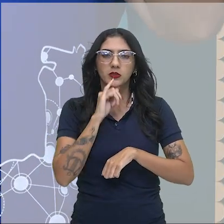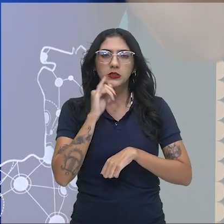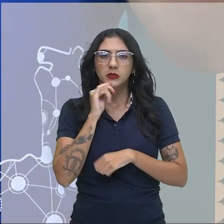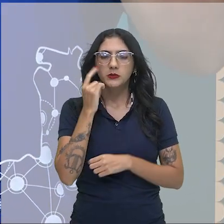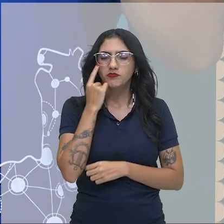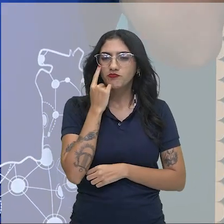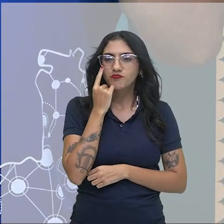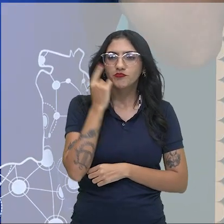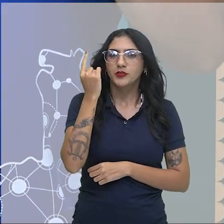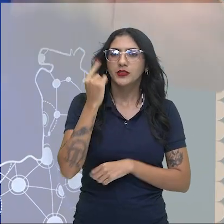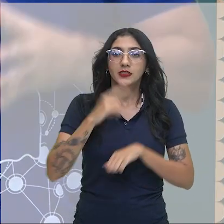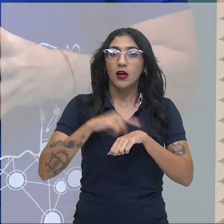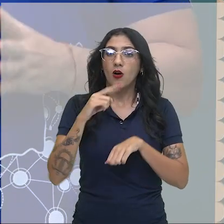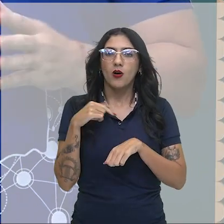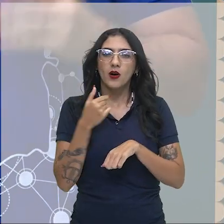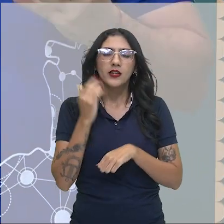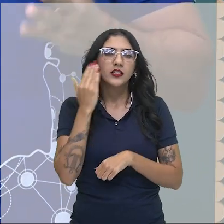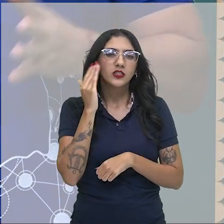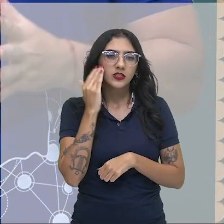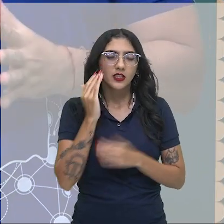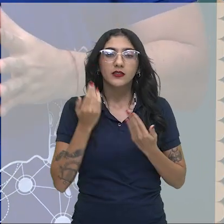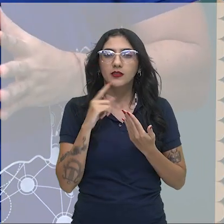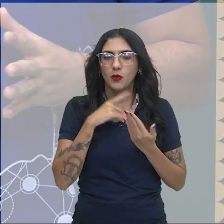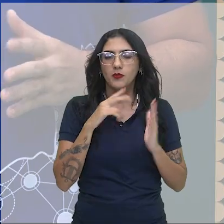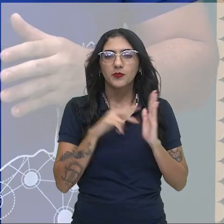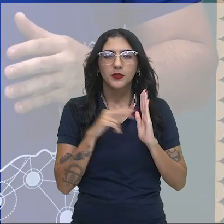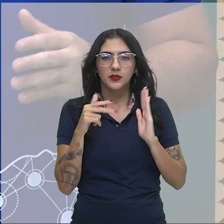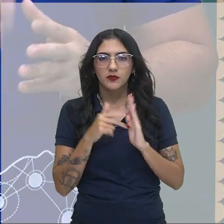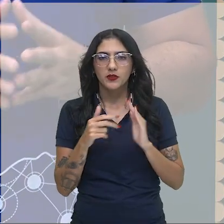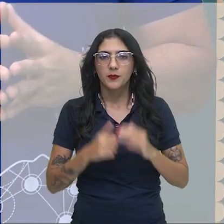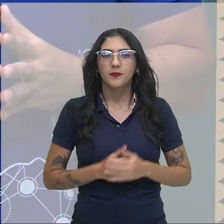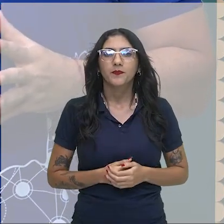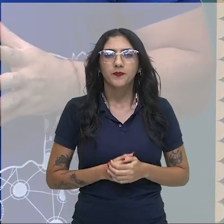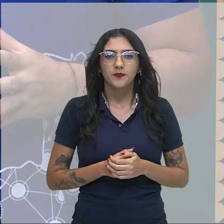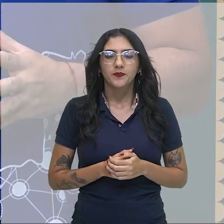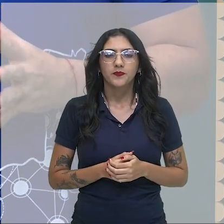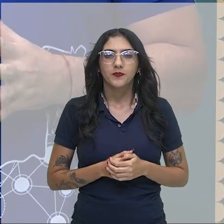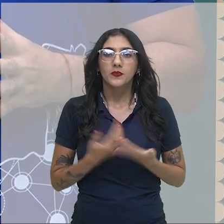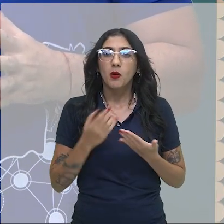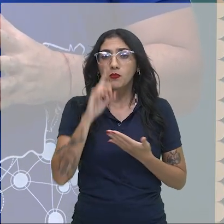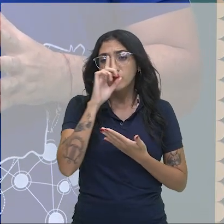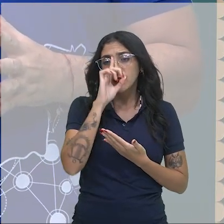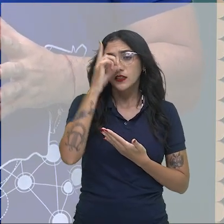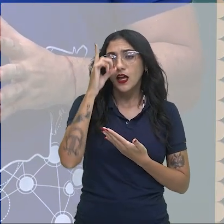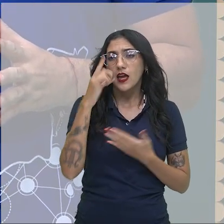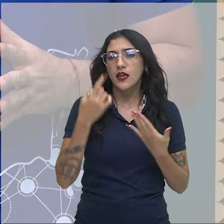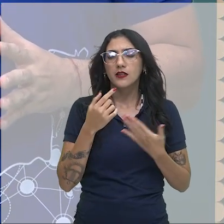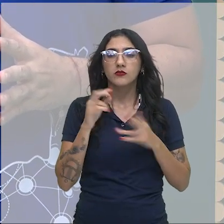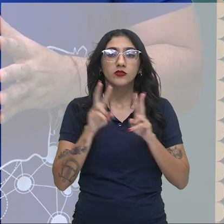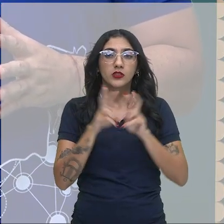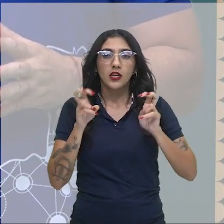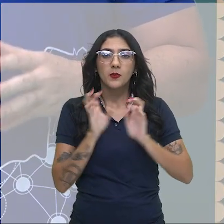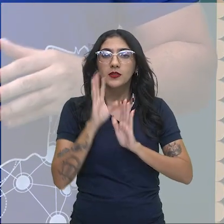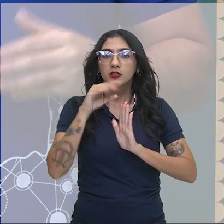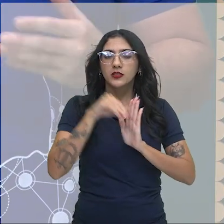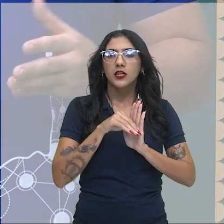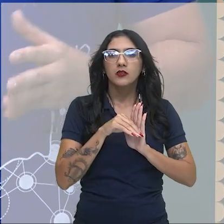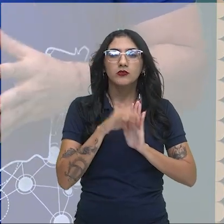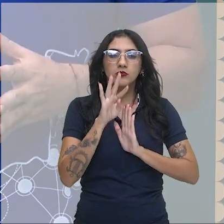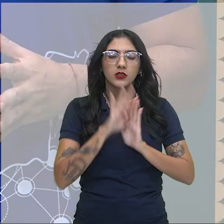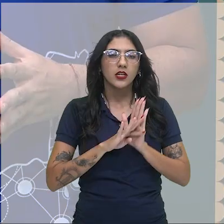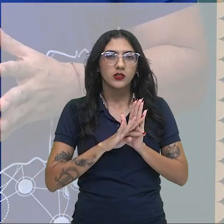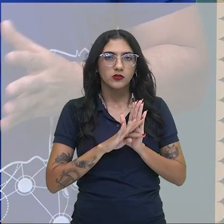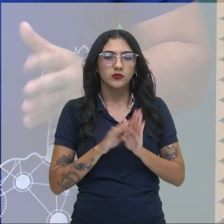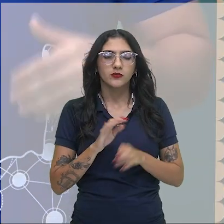Opa! Saquei, ok? Isso é um insight. Pode oferecer insights sobre questões tratadas